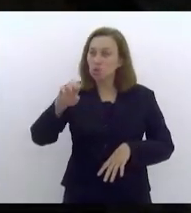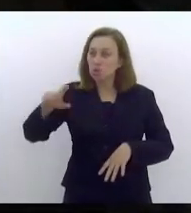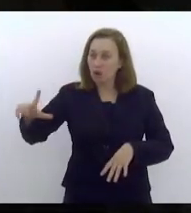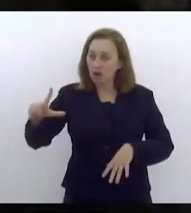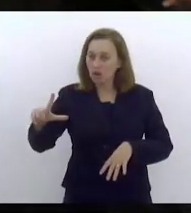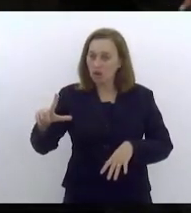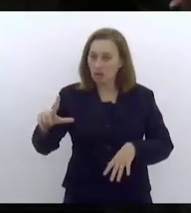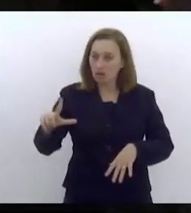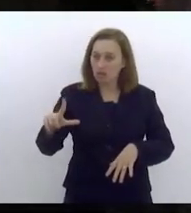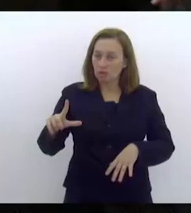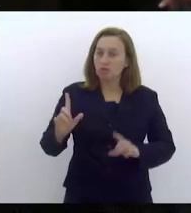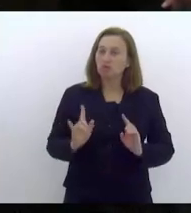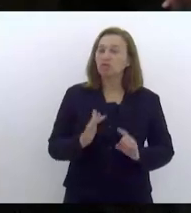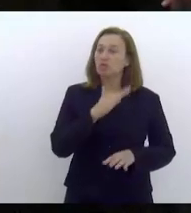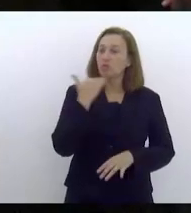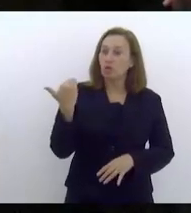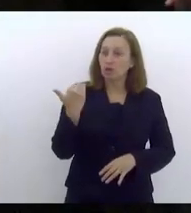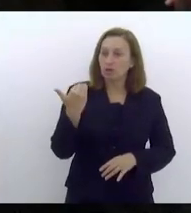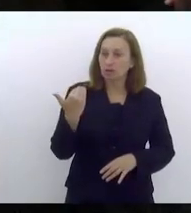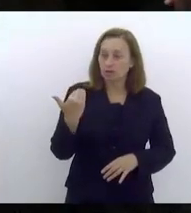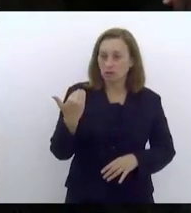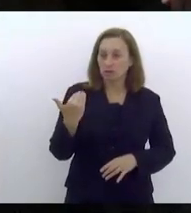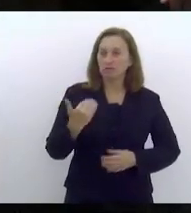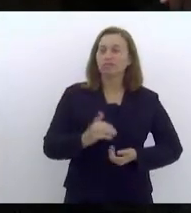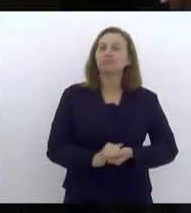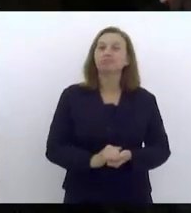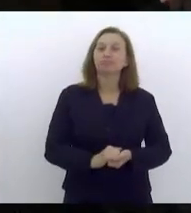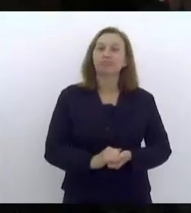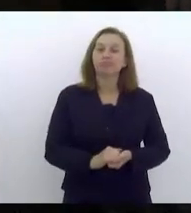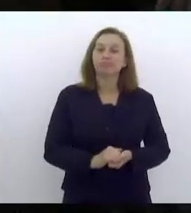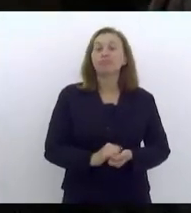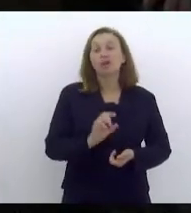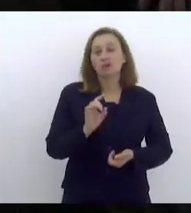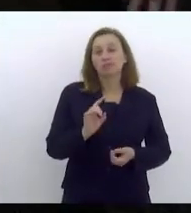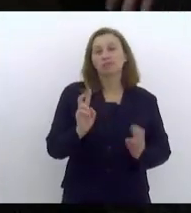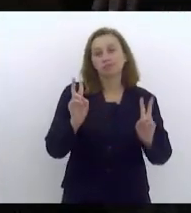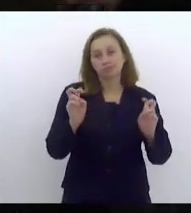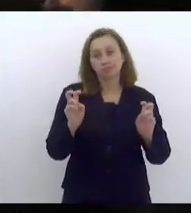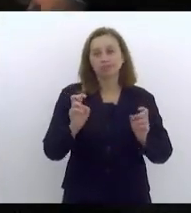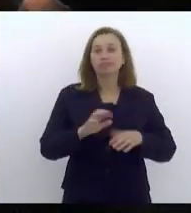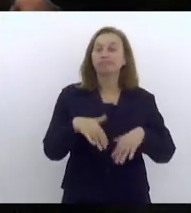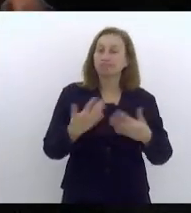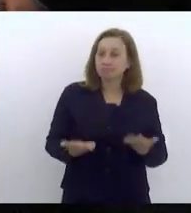na partida de um membro da sua religião. É sobre isso que se trata.